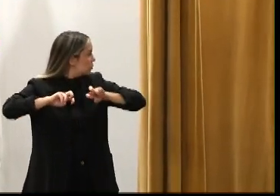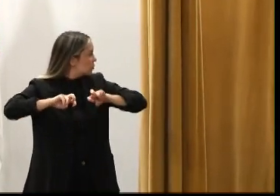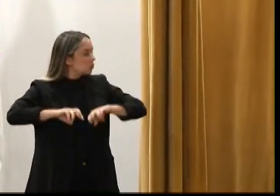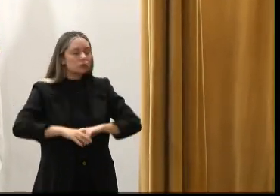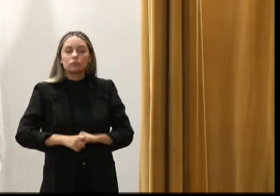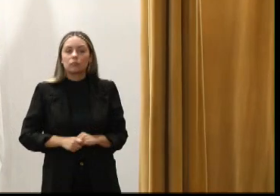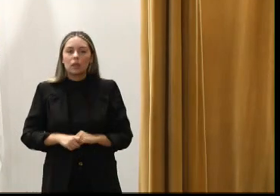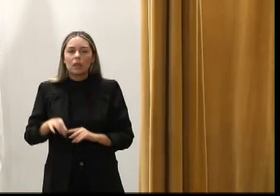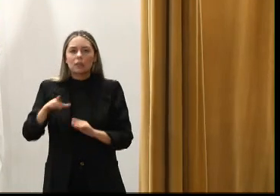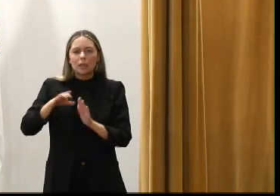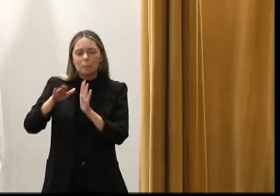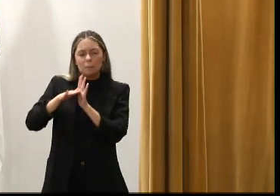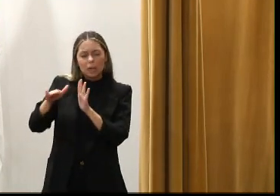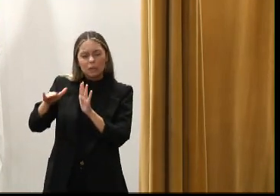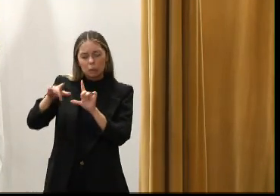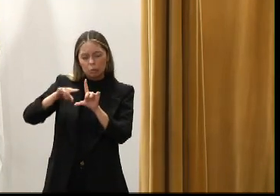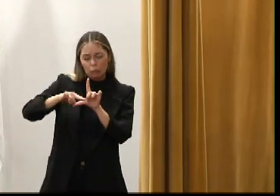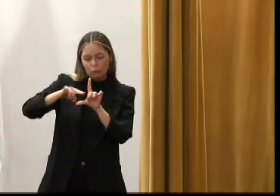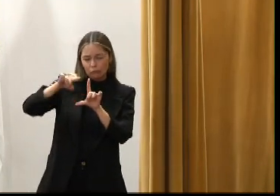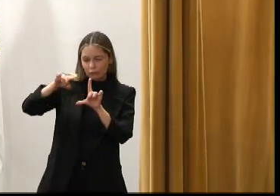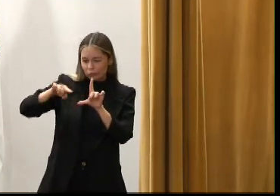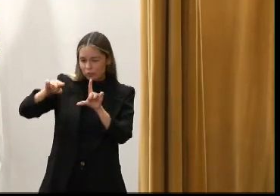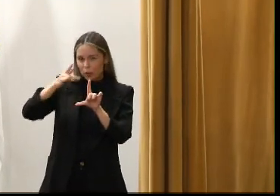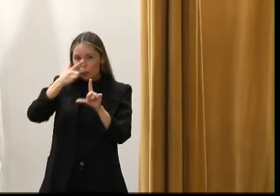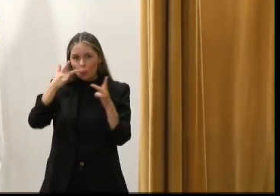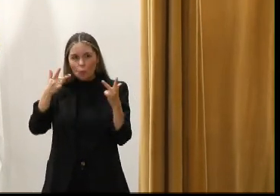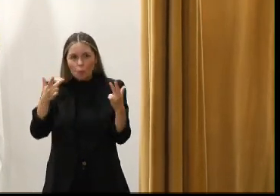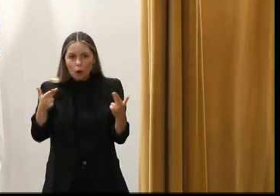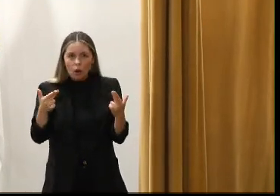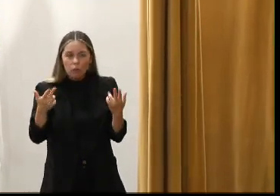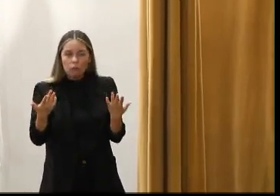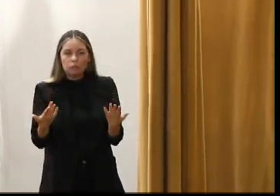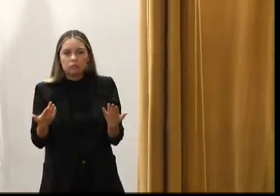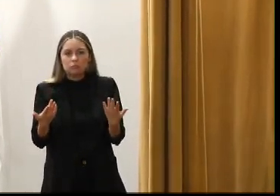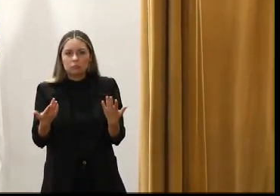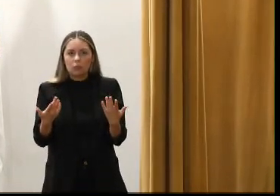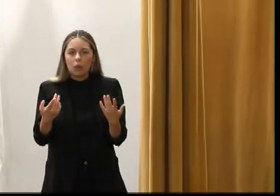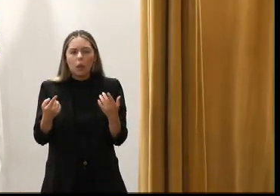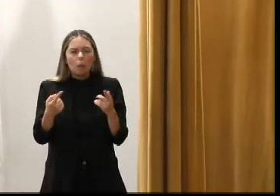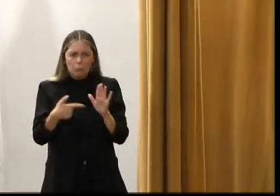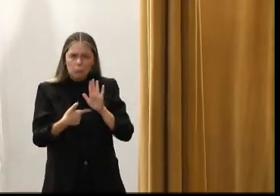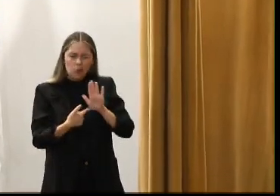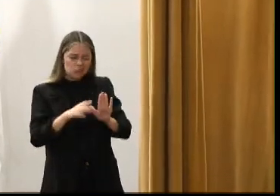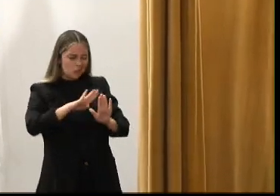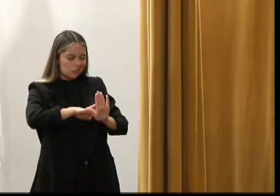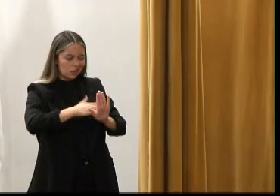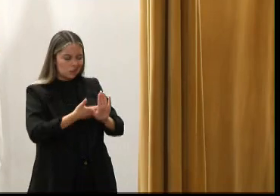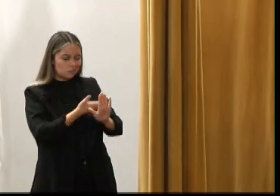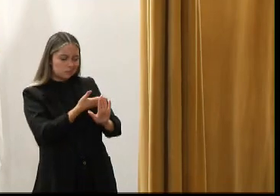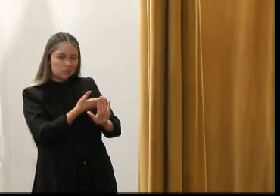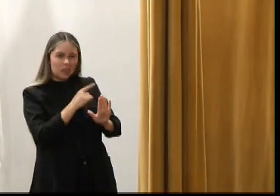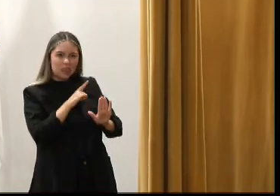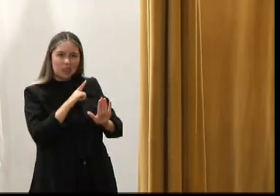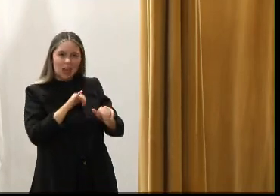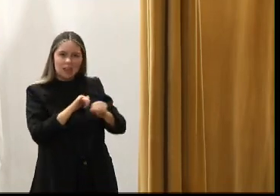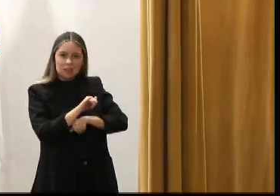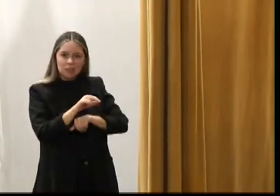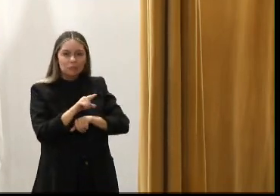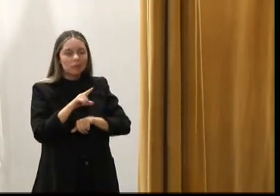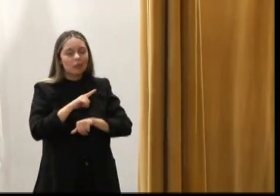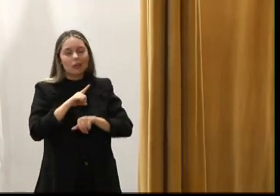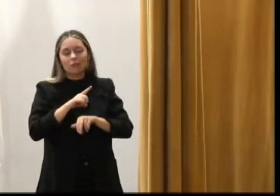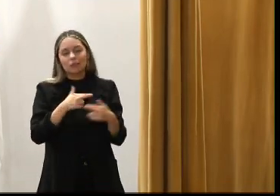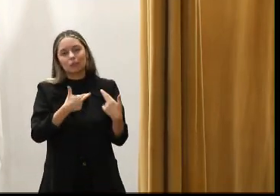é muito similar. Isso demonstra que, por detrás desses fenômenos, eu tenho um comportamento